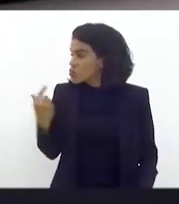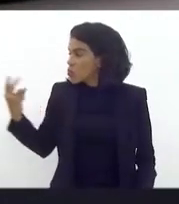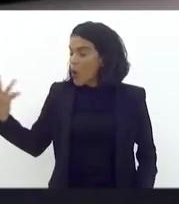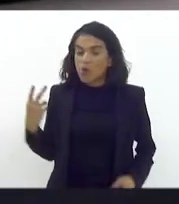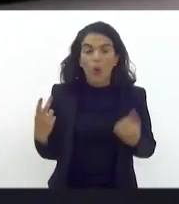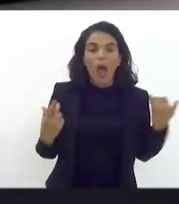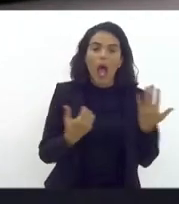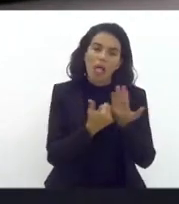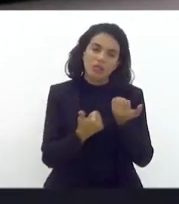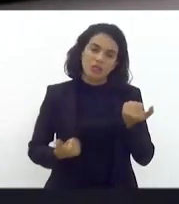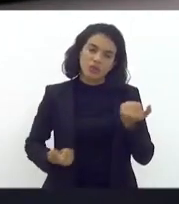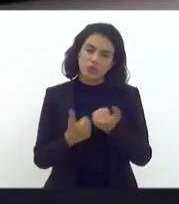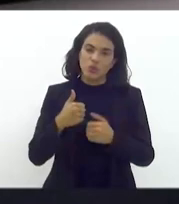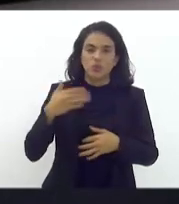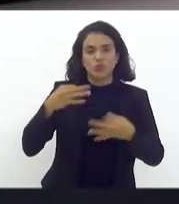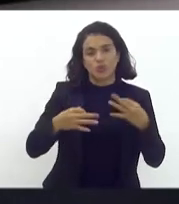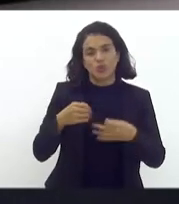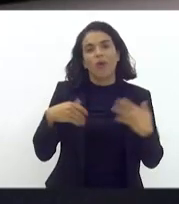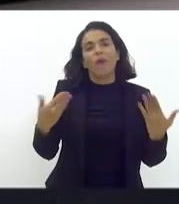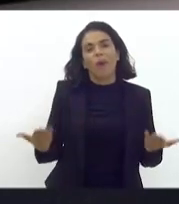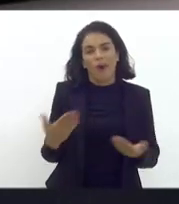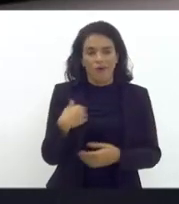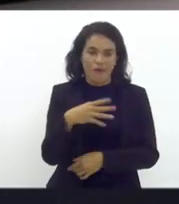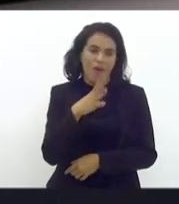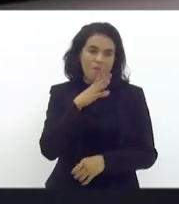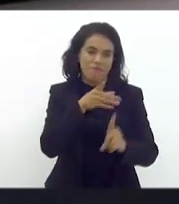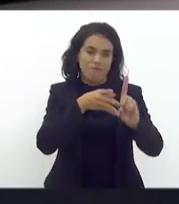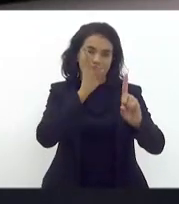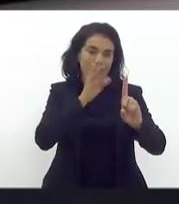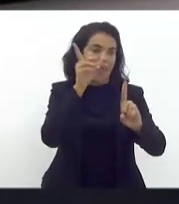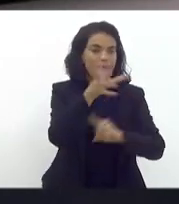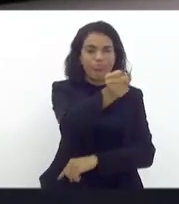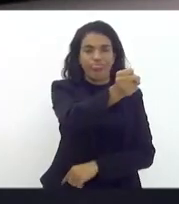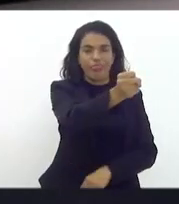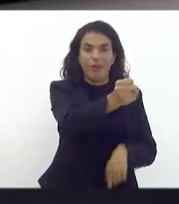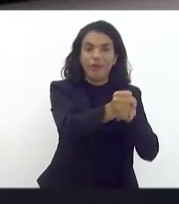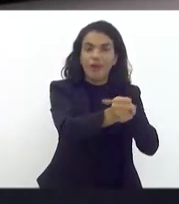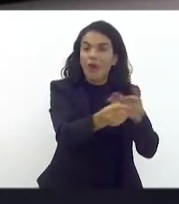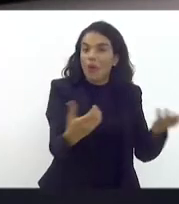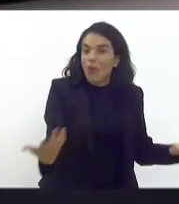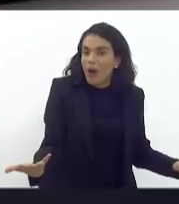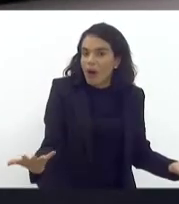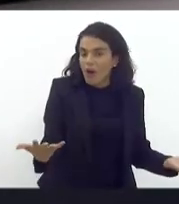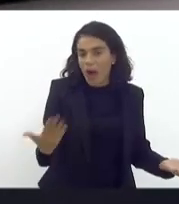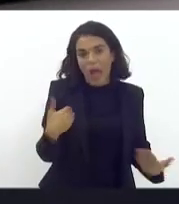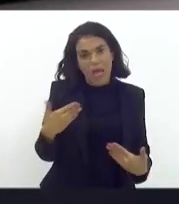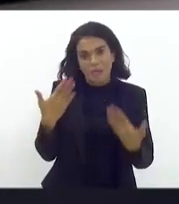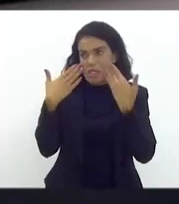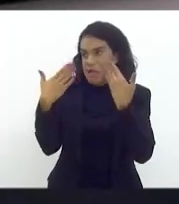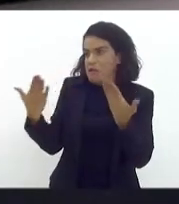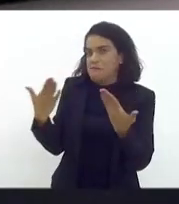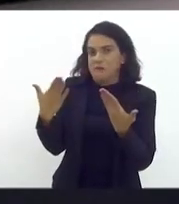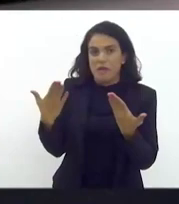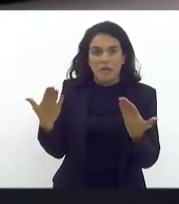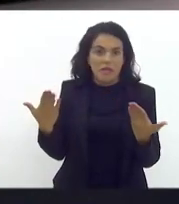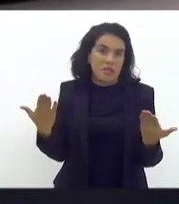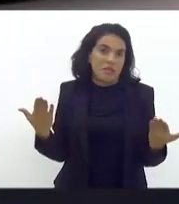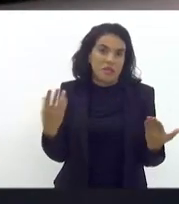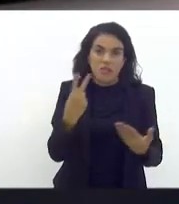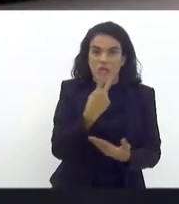quem é que vocês acham que a testemunha uma vítima vai reconhecer ah não mas tá perante dentro do